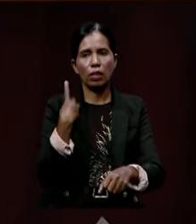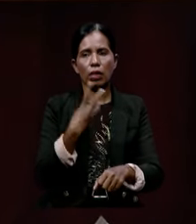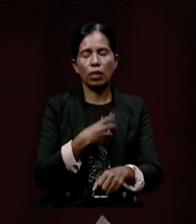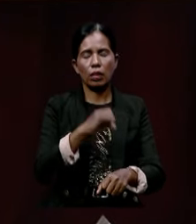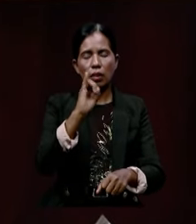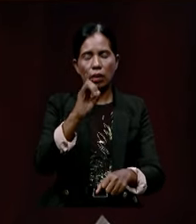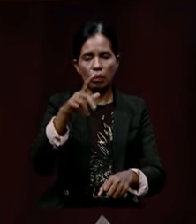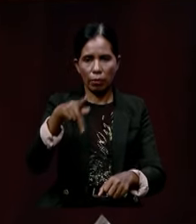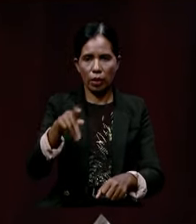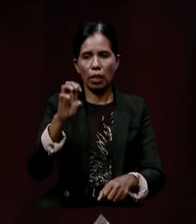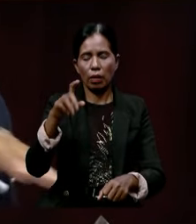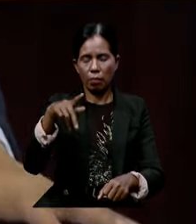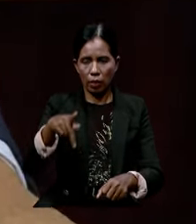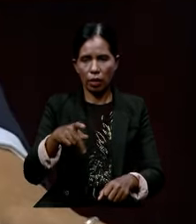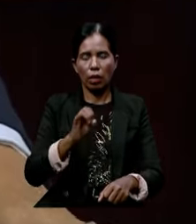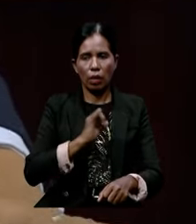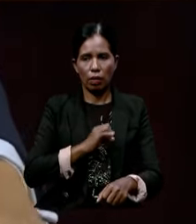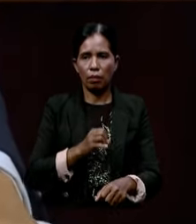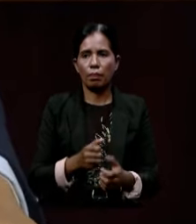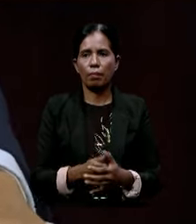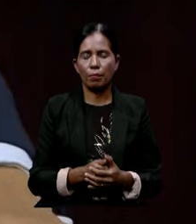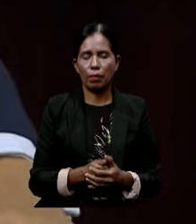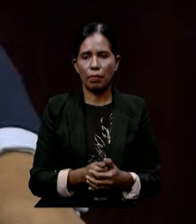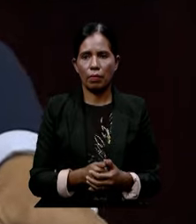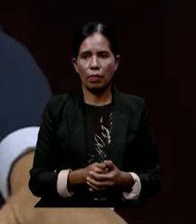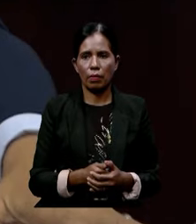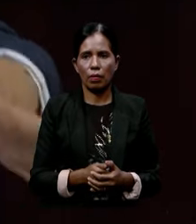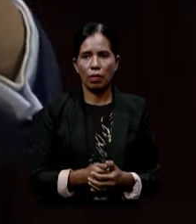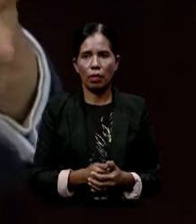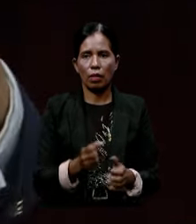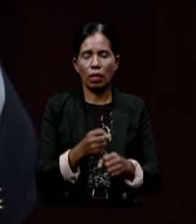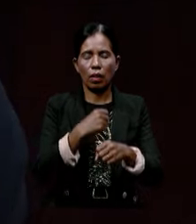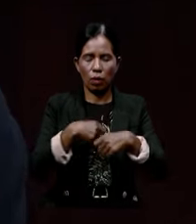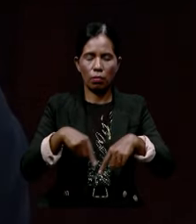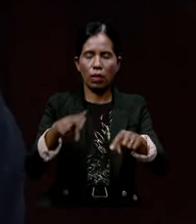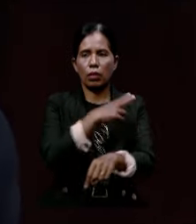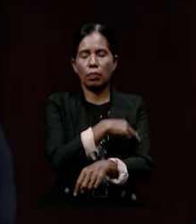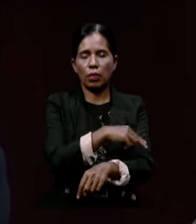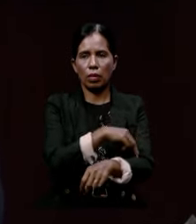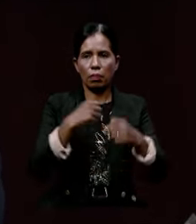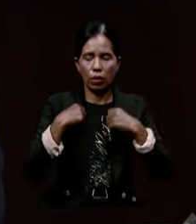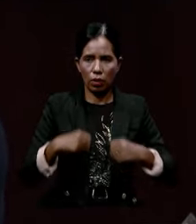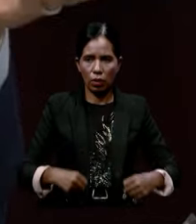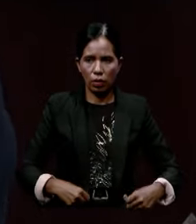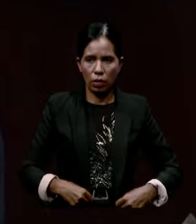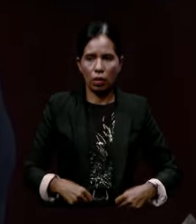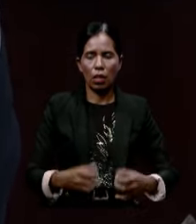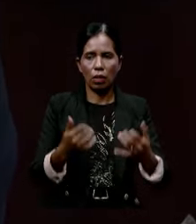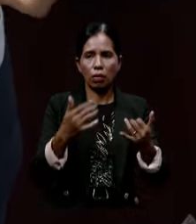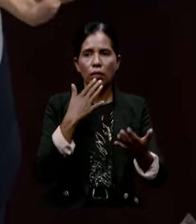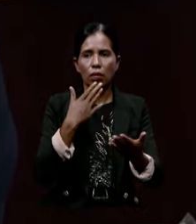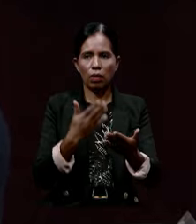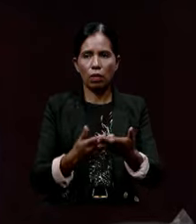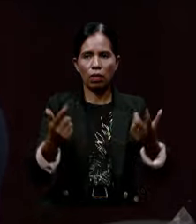IPF, Sira, ao como foi dado o tratamento para a saúde, agora dia que